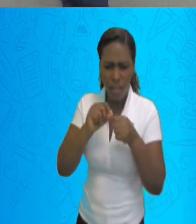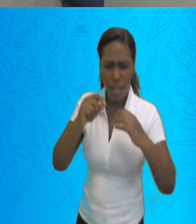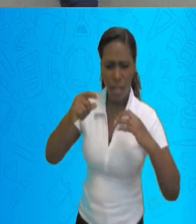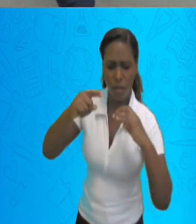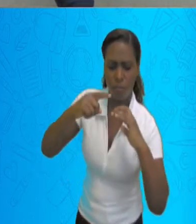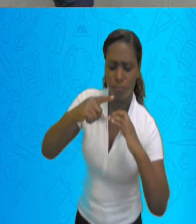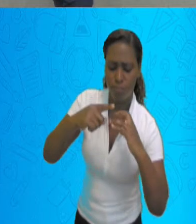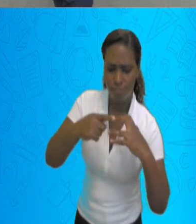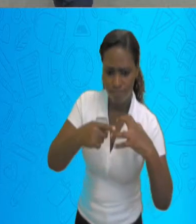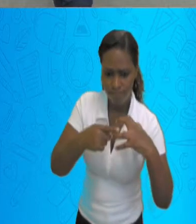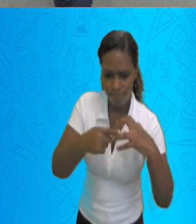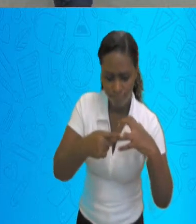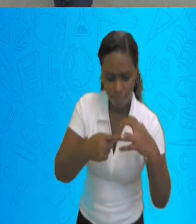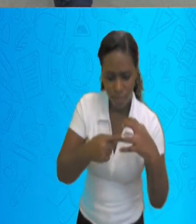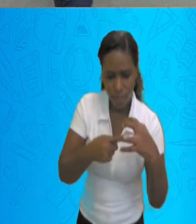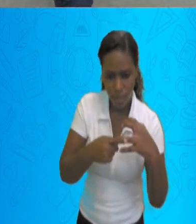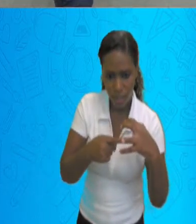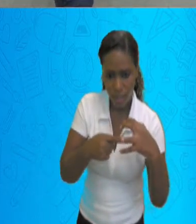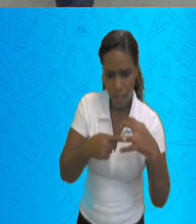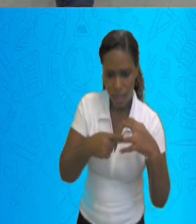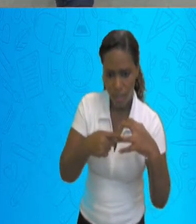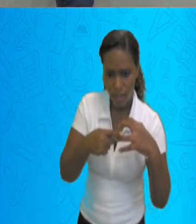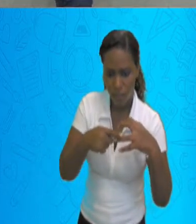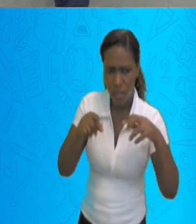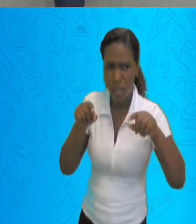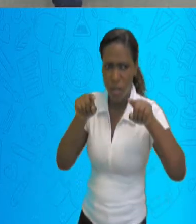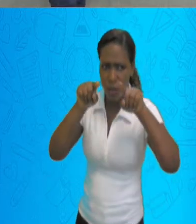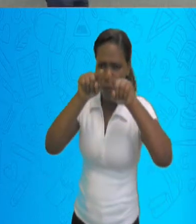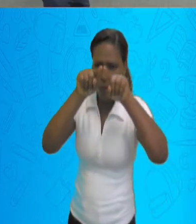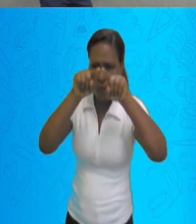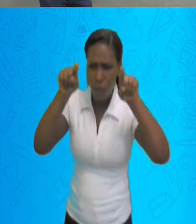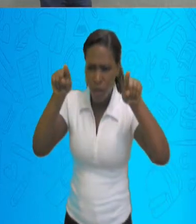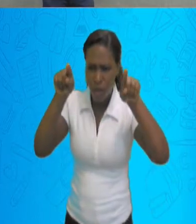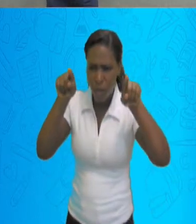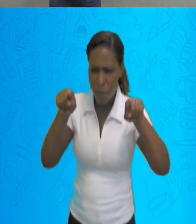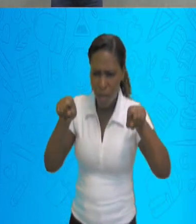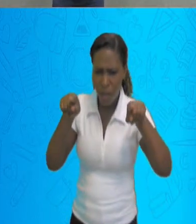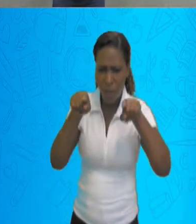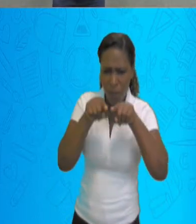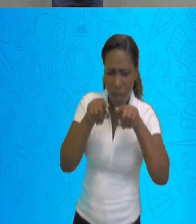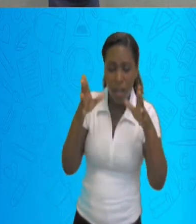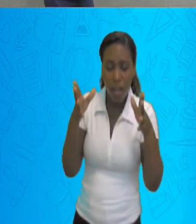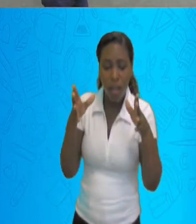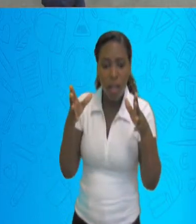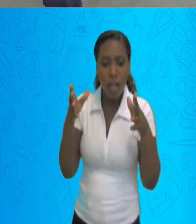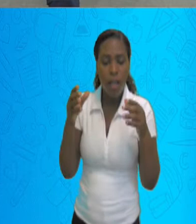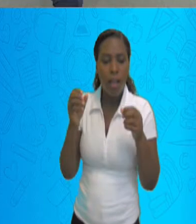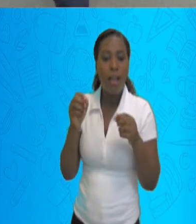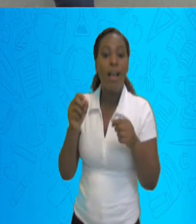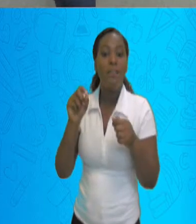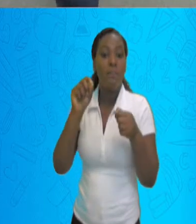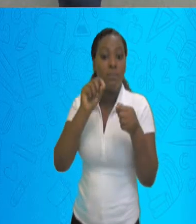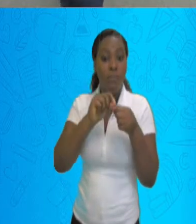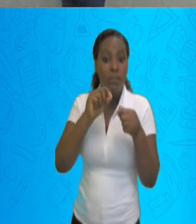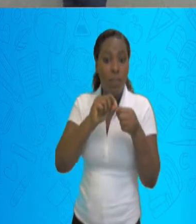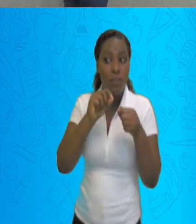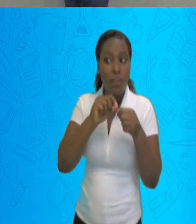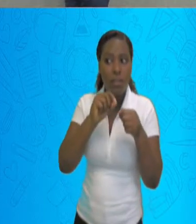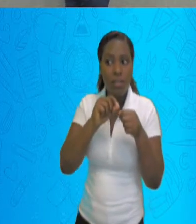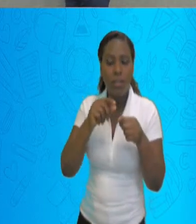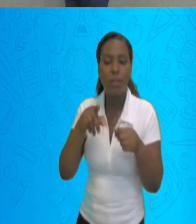Olha só, da base do quadrado, segmentos de reta, numa figura plana fechada, eu vou ter uma